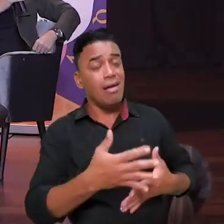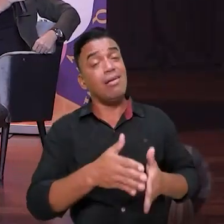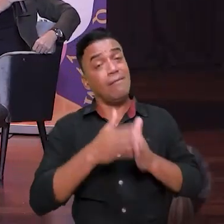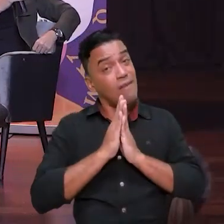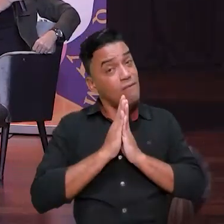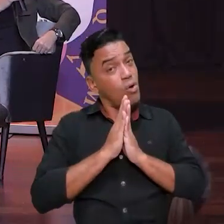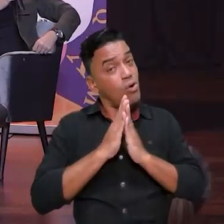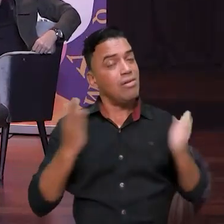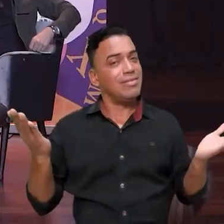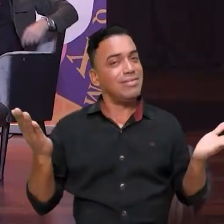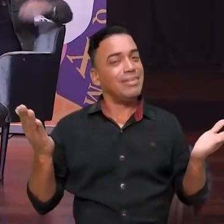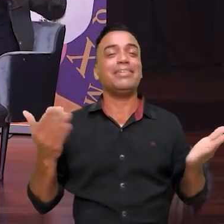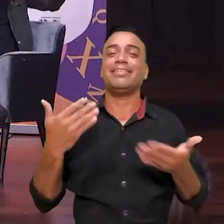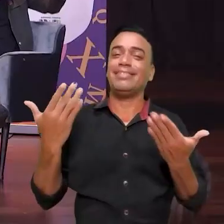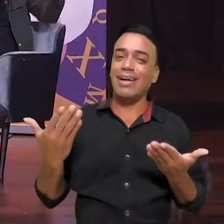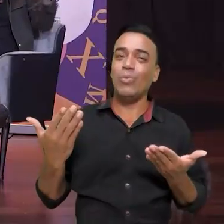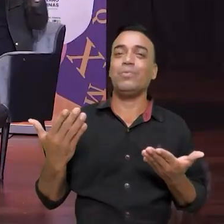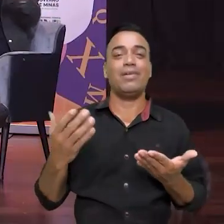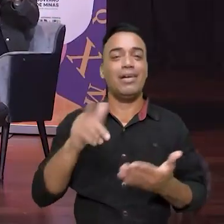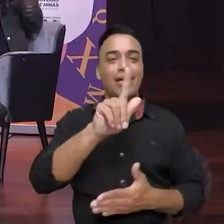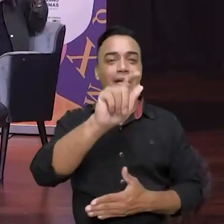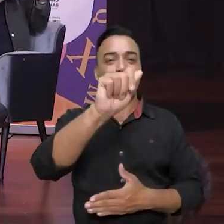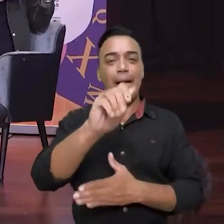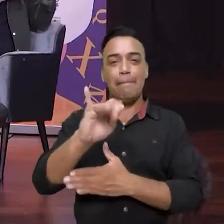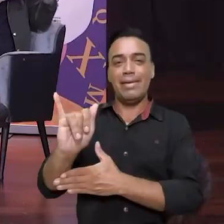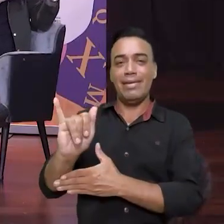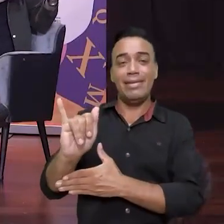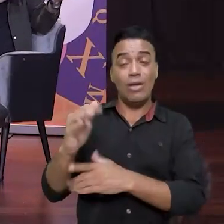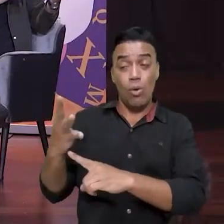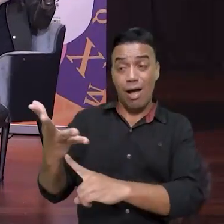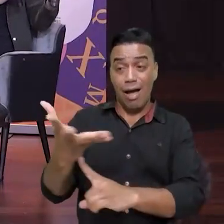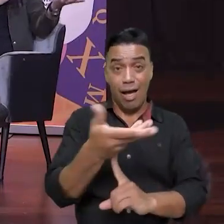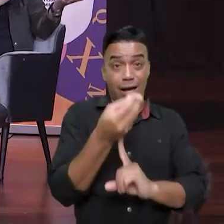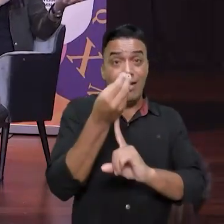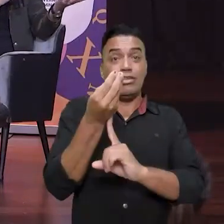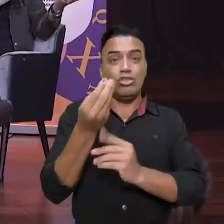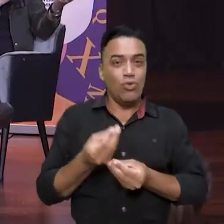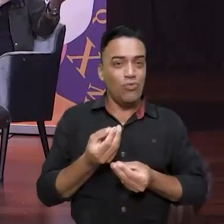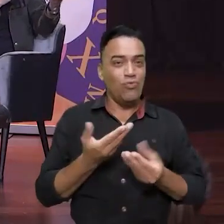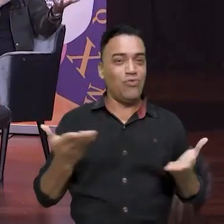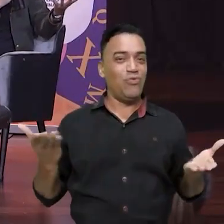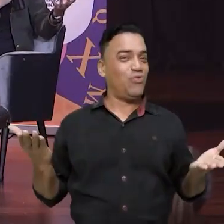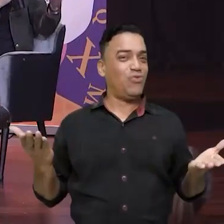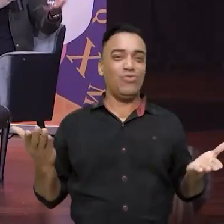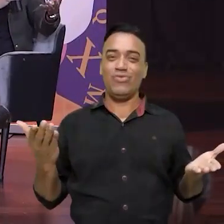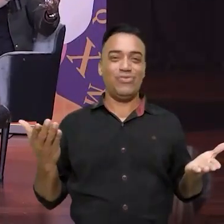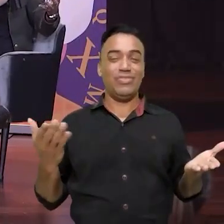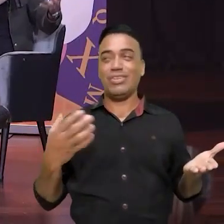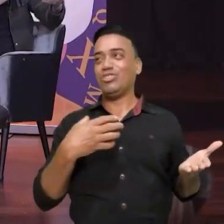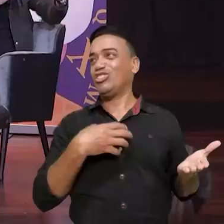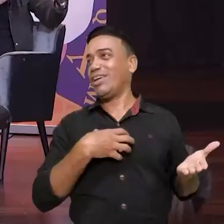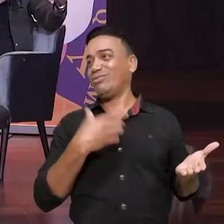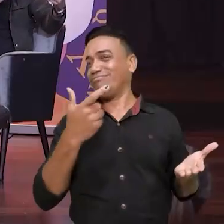favor. Então esse lugar, Gabi, olha o que a arte nos oferece, assim, né? Não tem jeito, eu me